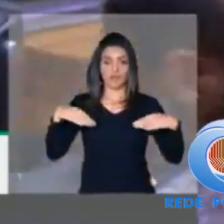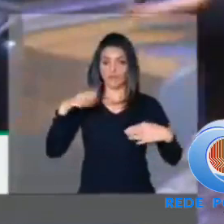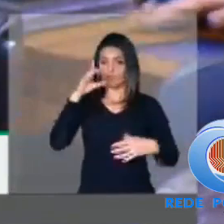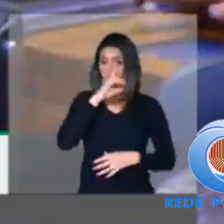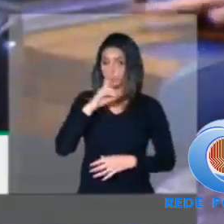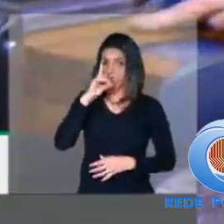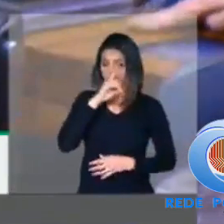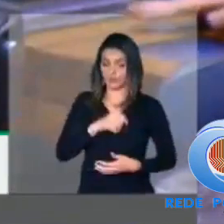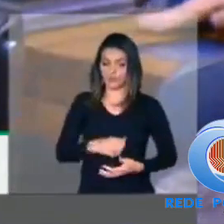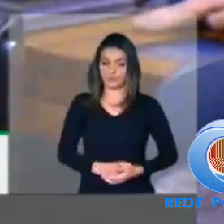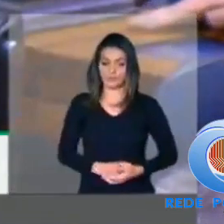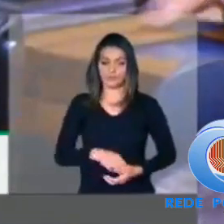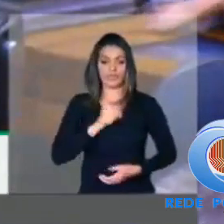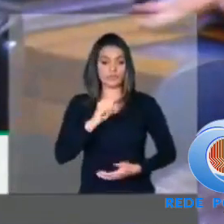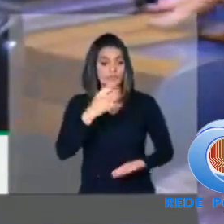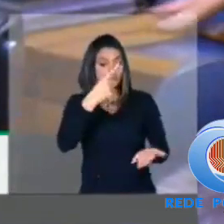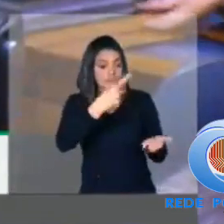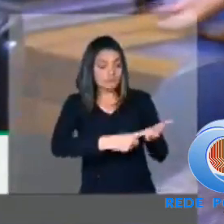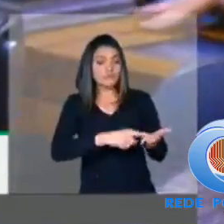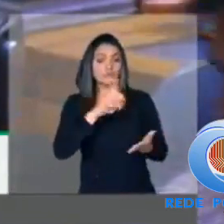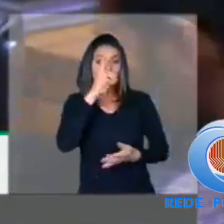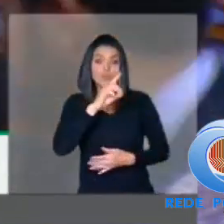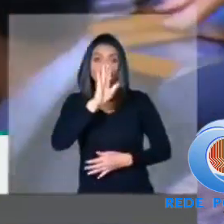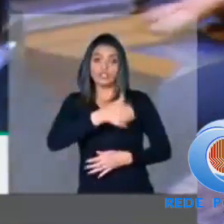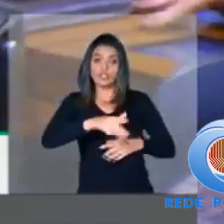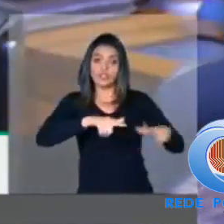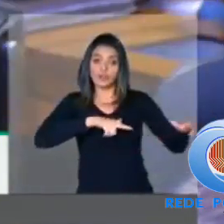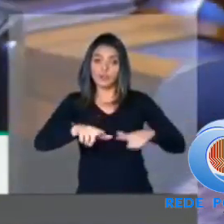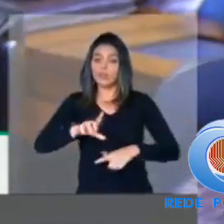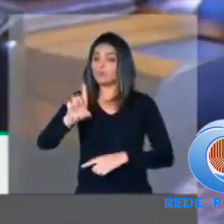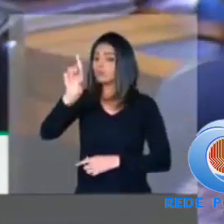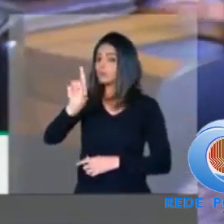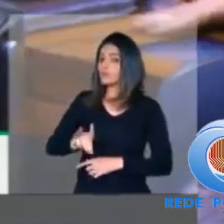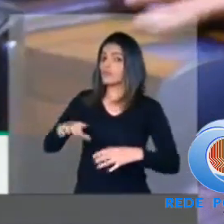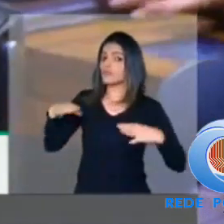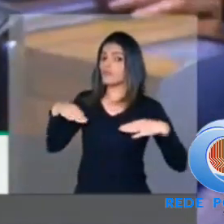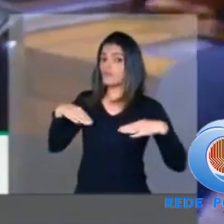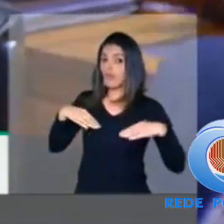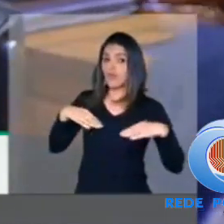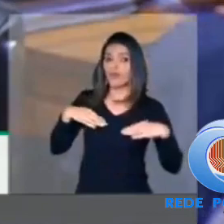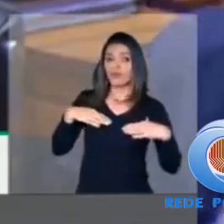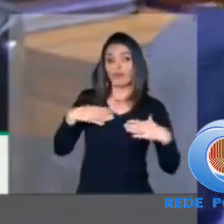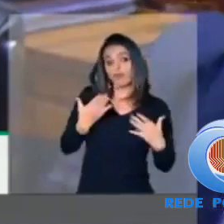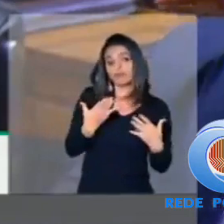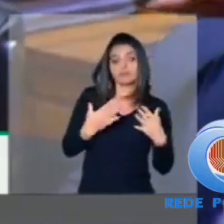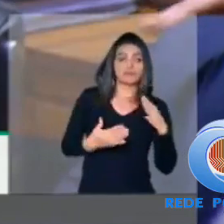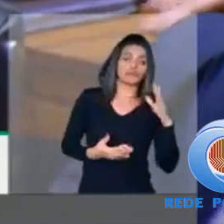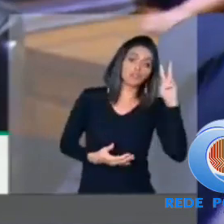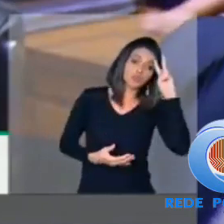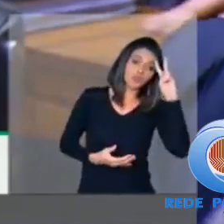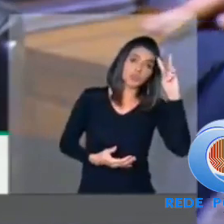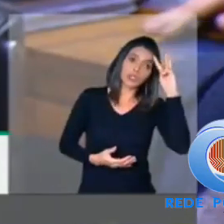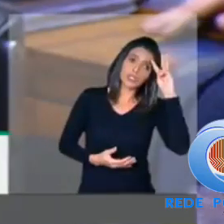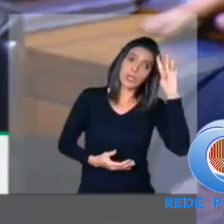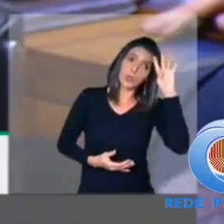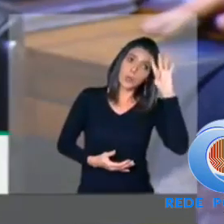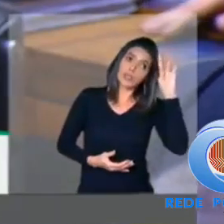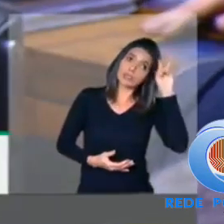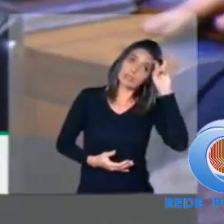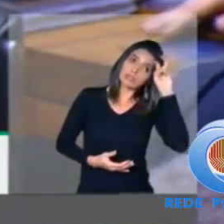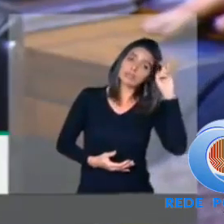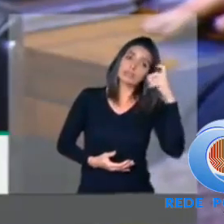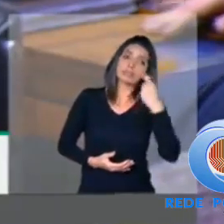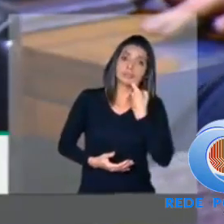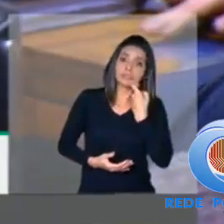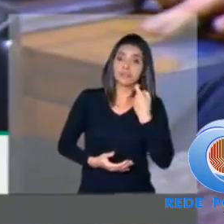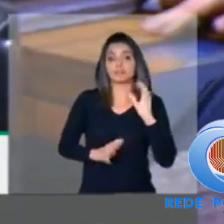trabalha aos domingos, ele vai ter direito a uma folga na semana. E se não tiver essa folga, ele recebe em dobro,